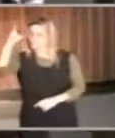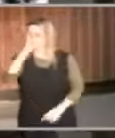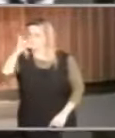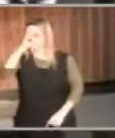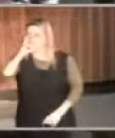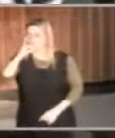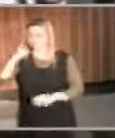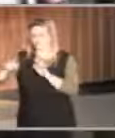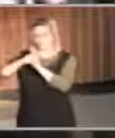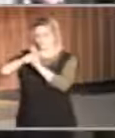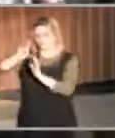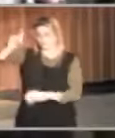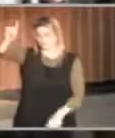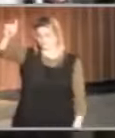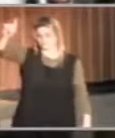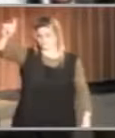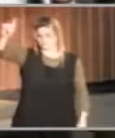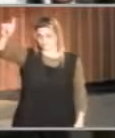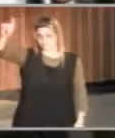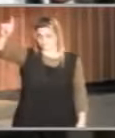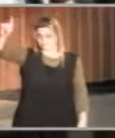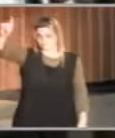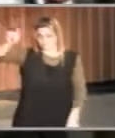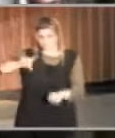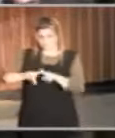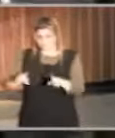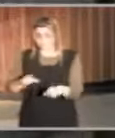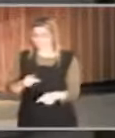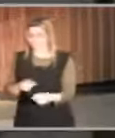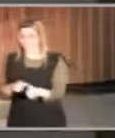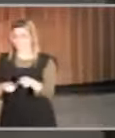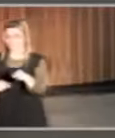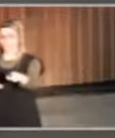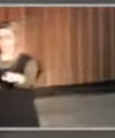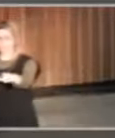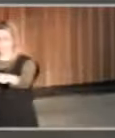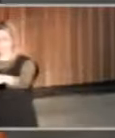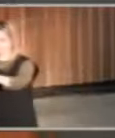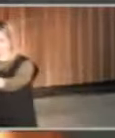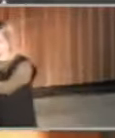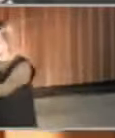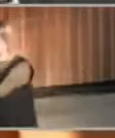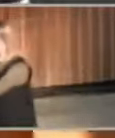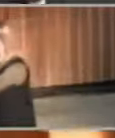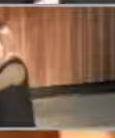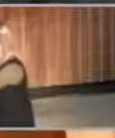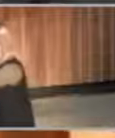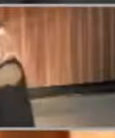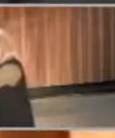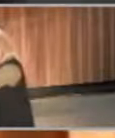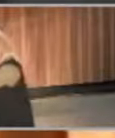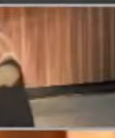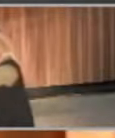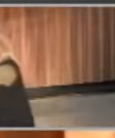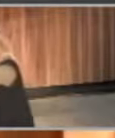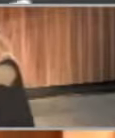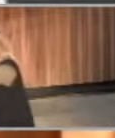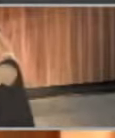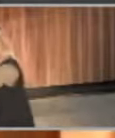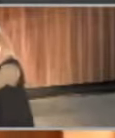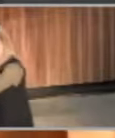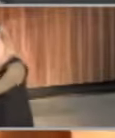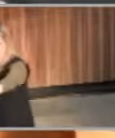aquele dia era só do senhor entendem? esses são valores que vão se perdendo e a gente